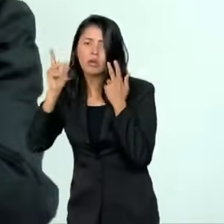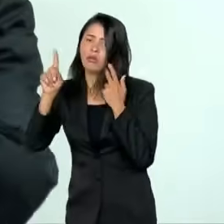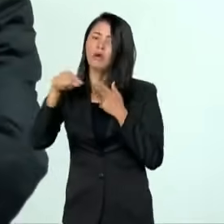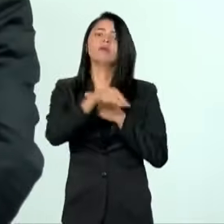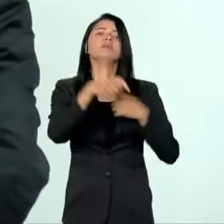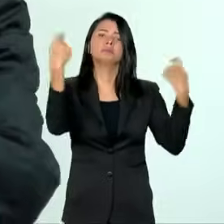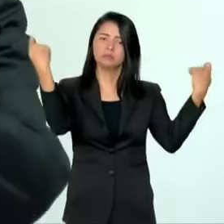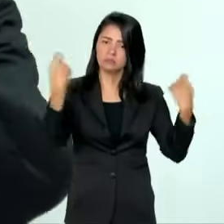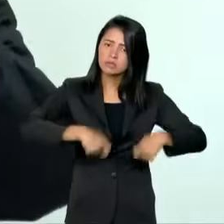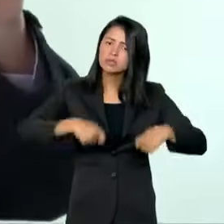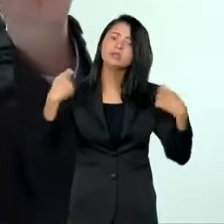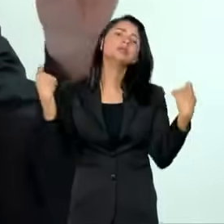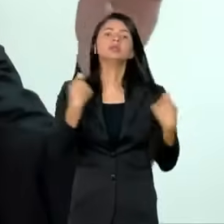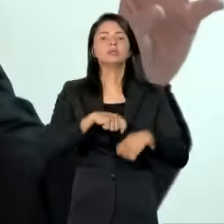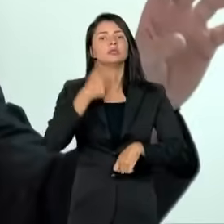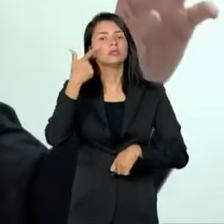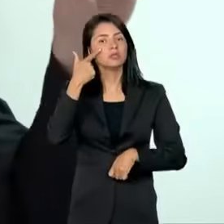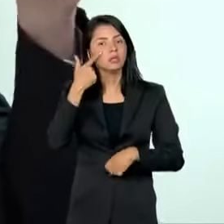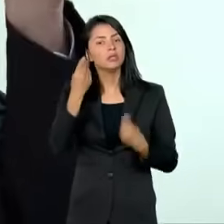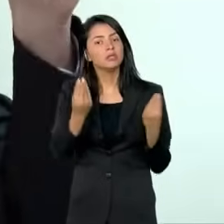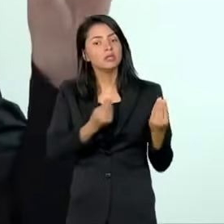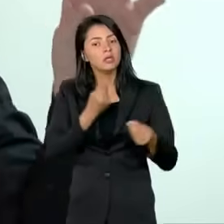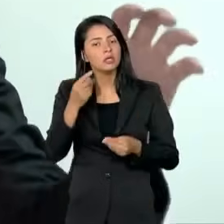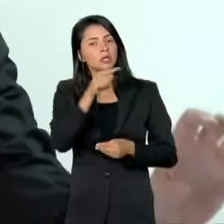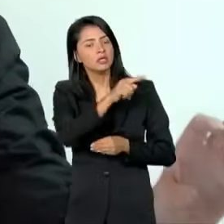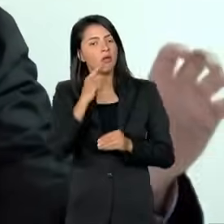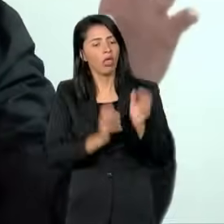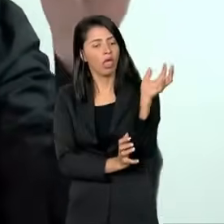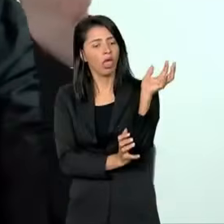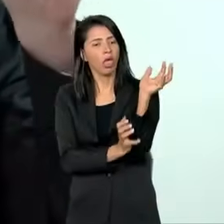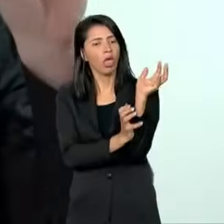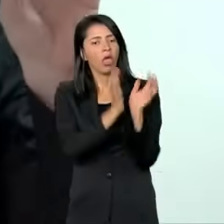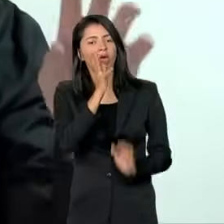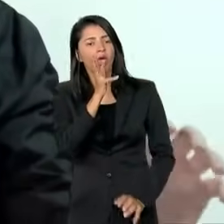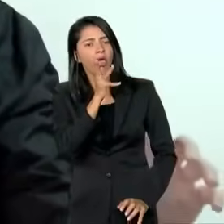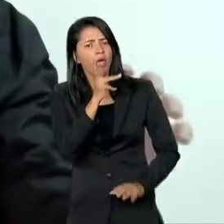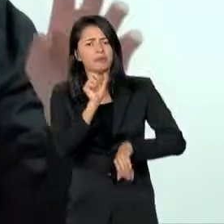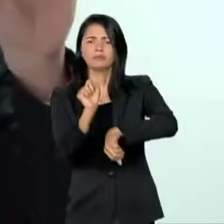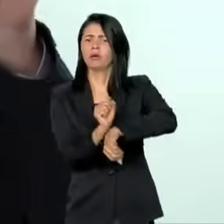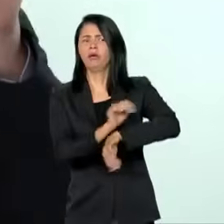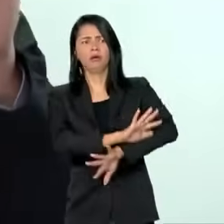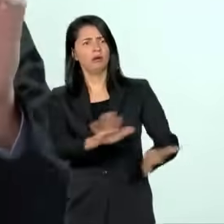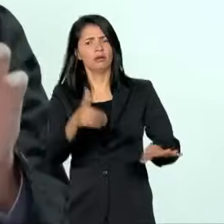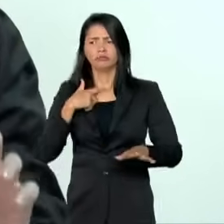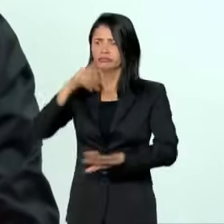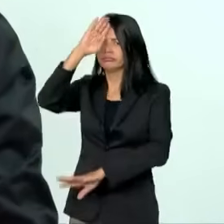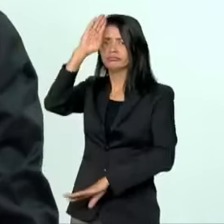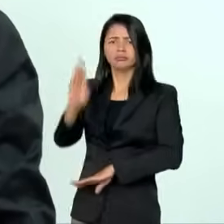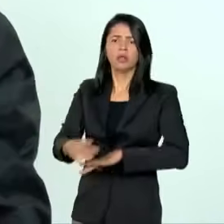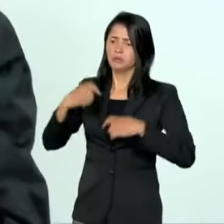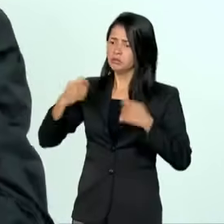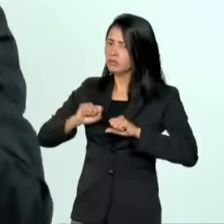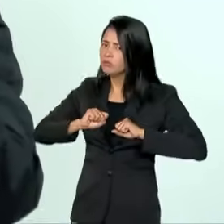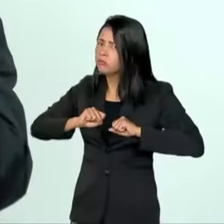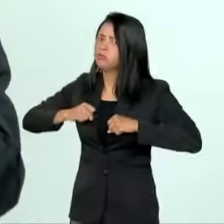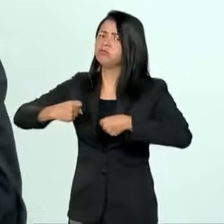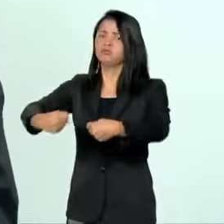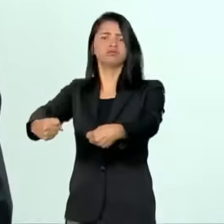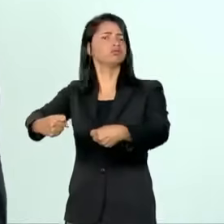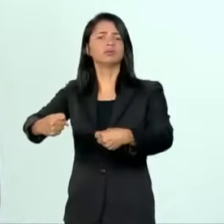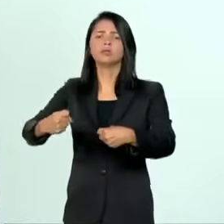necessidade de retirar da prateleira e da mesa a burocracia, as travas, as limitações, para